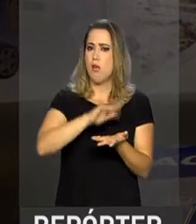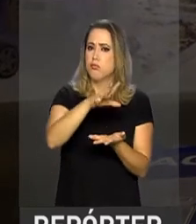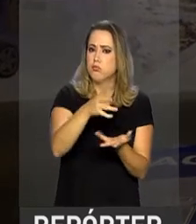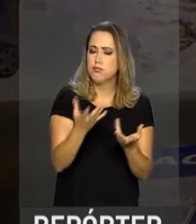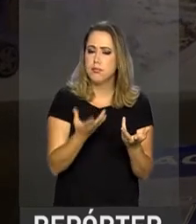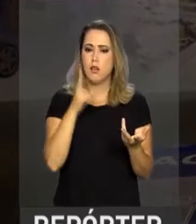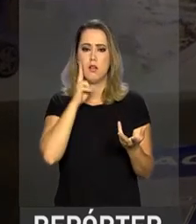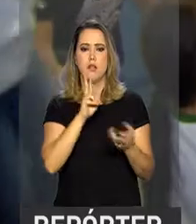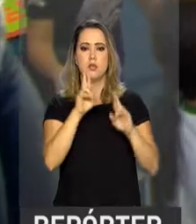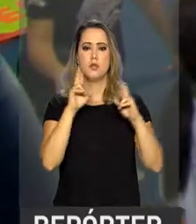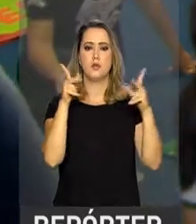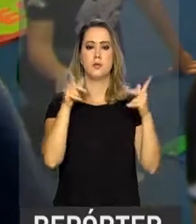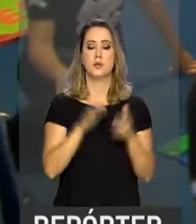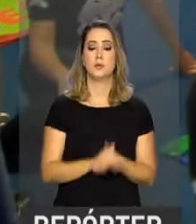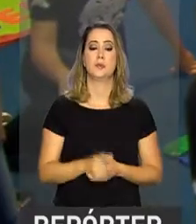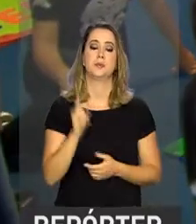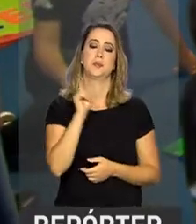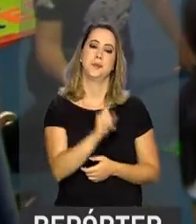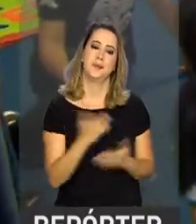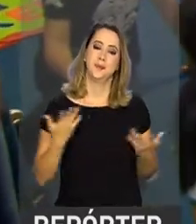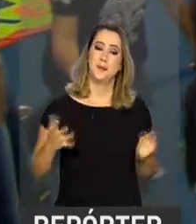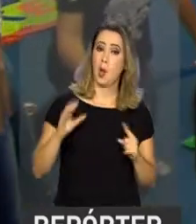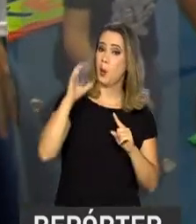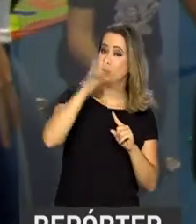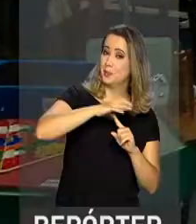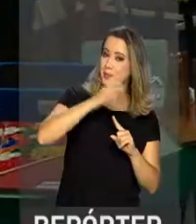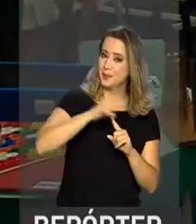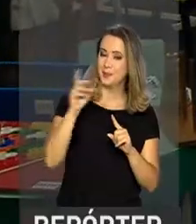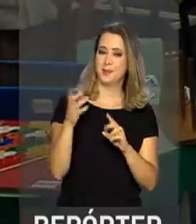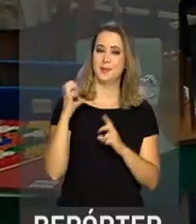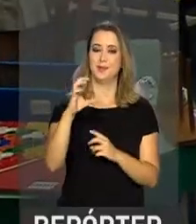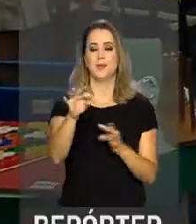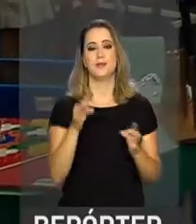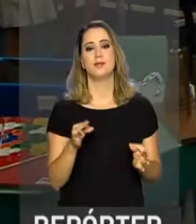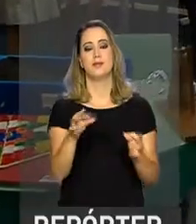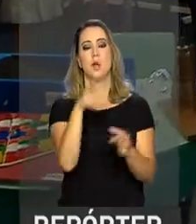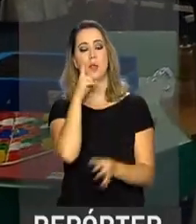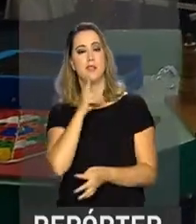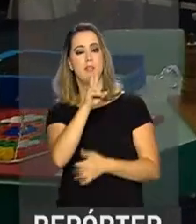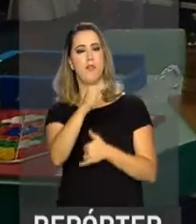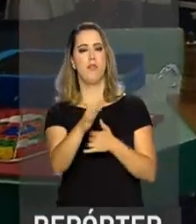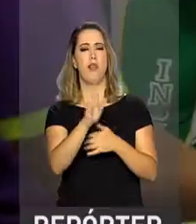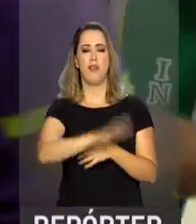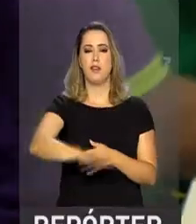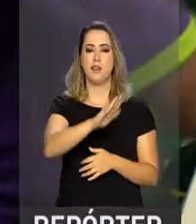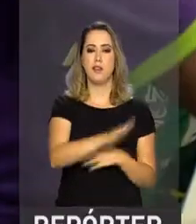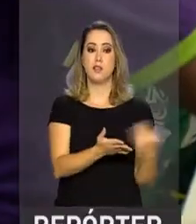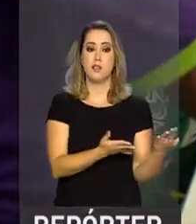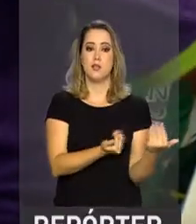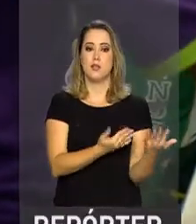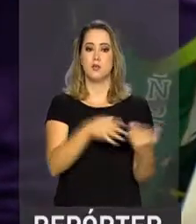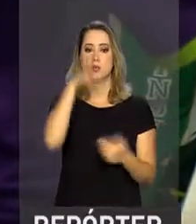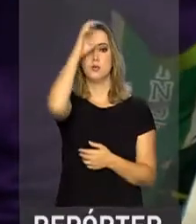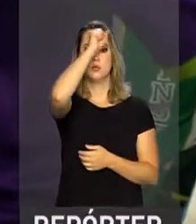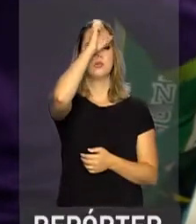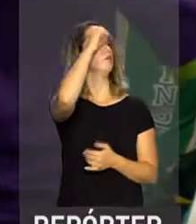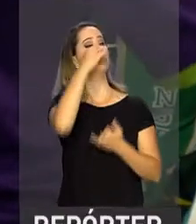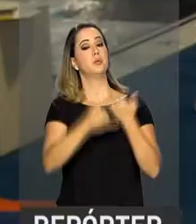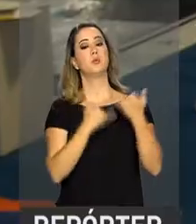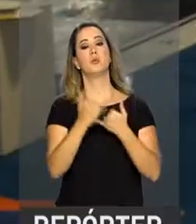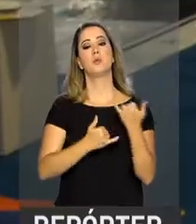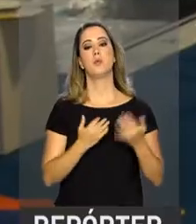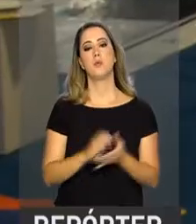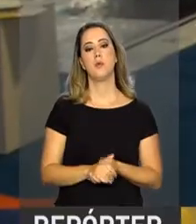tendo uma diferença. Na Feira de Ciência e Tecnologia, o que mais se vê são crianças e adolescentes aprendendo